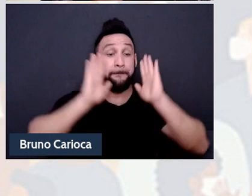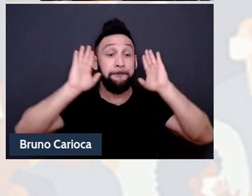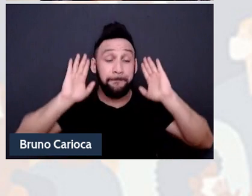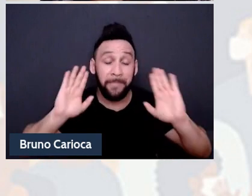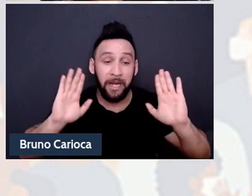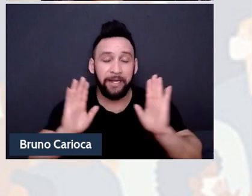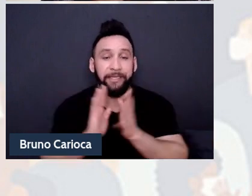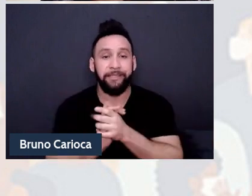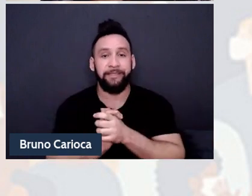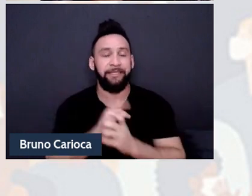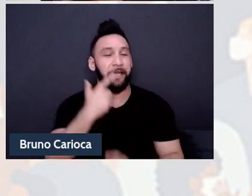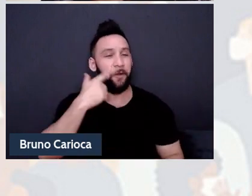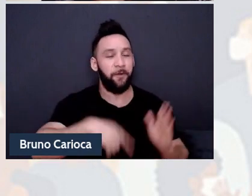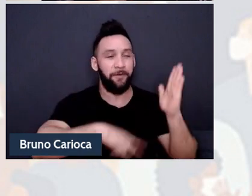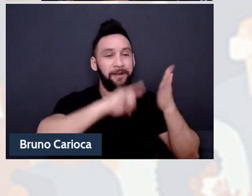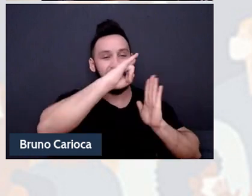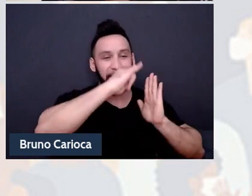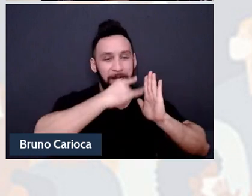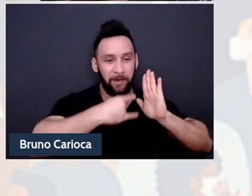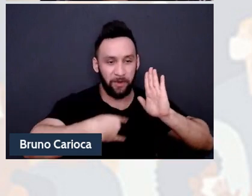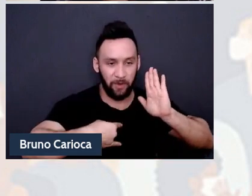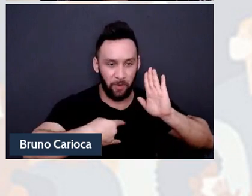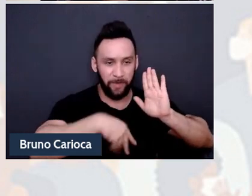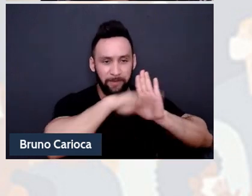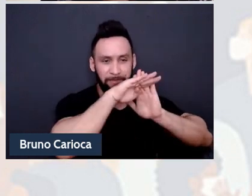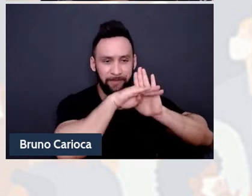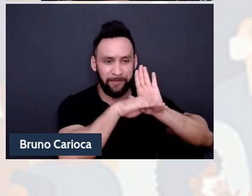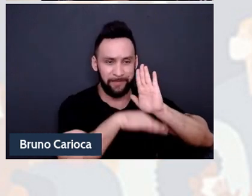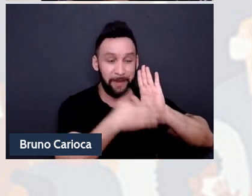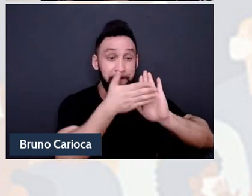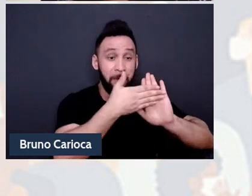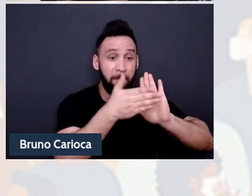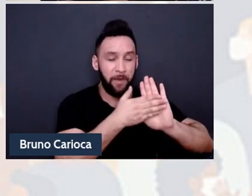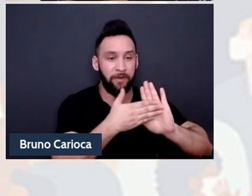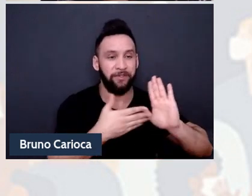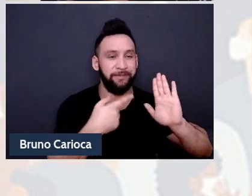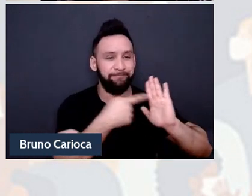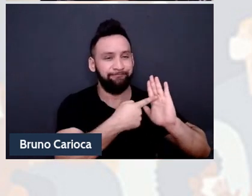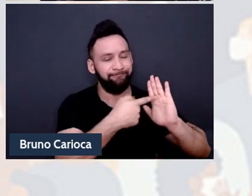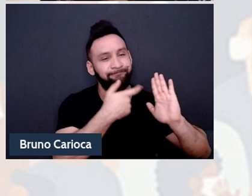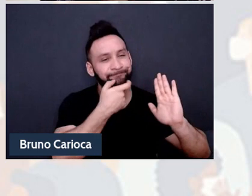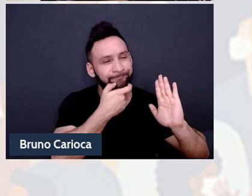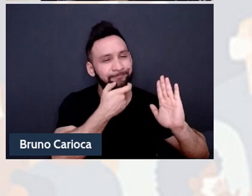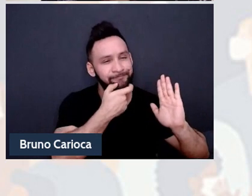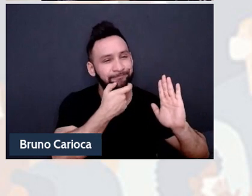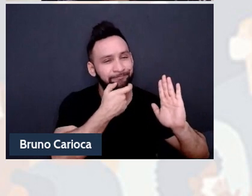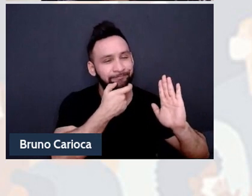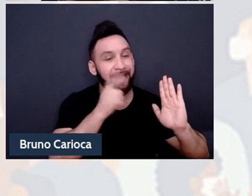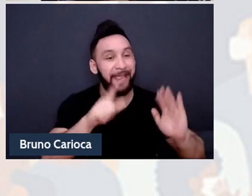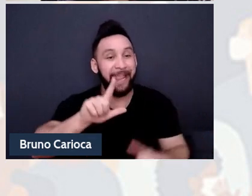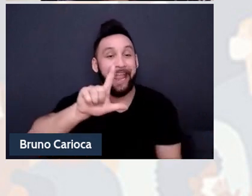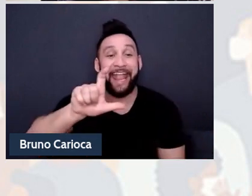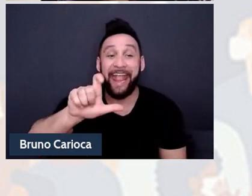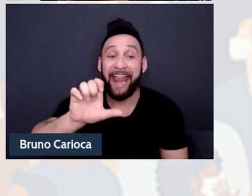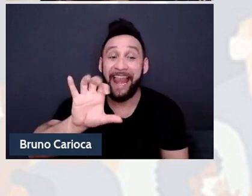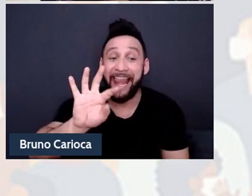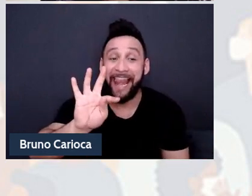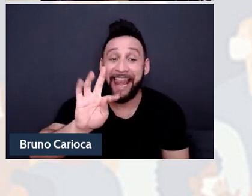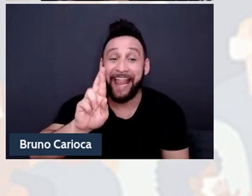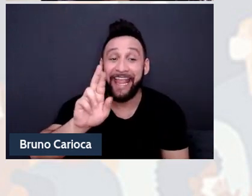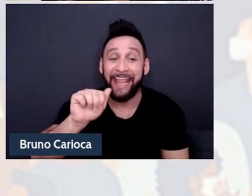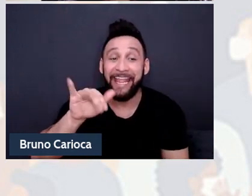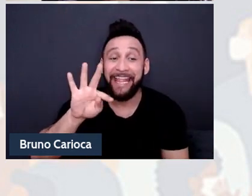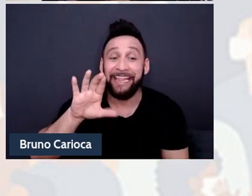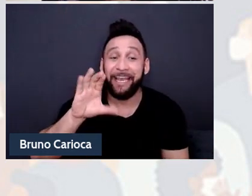no documento em si, né, na proposta de inglês, é um foco no letramento autônomo, né? Não vai dar tempo de eu